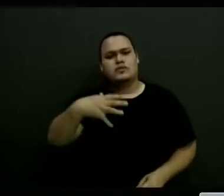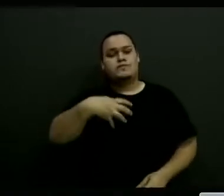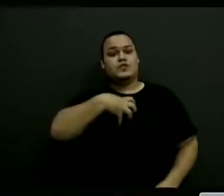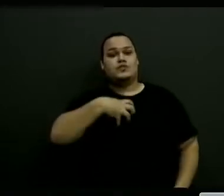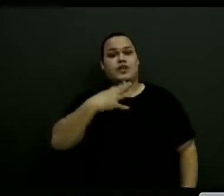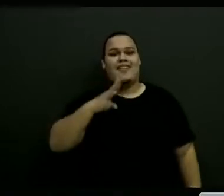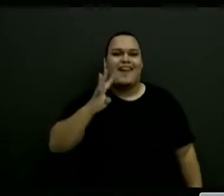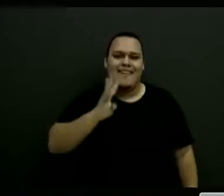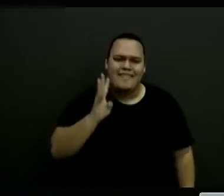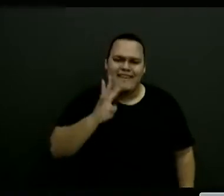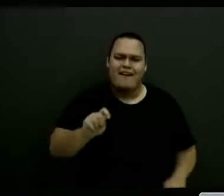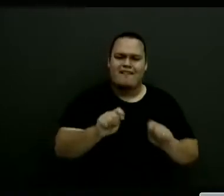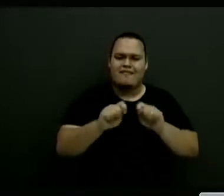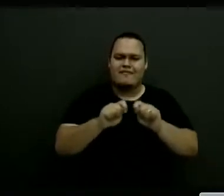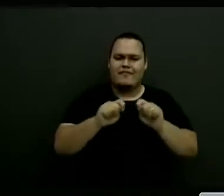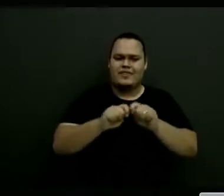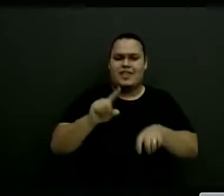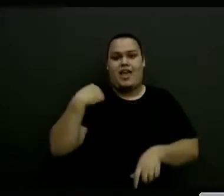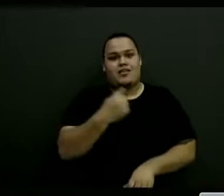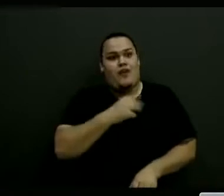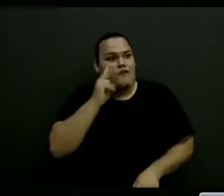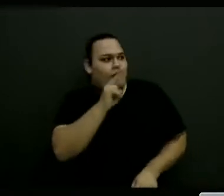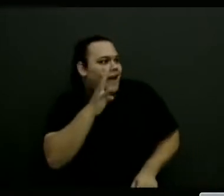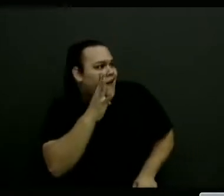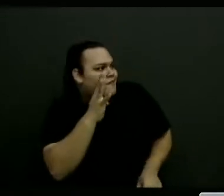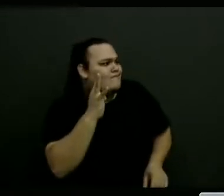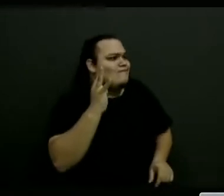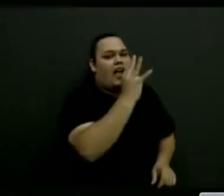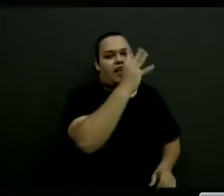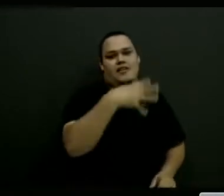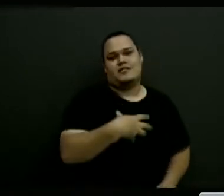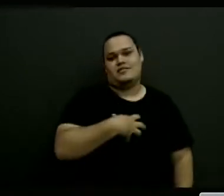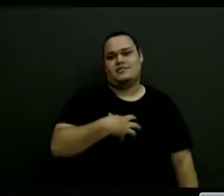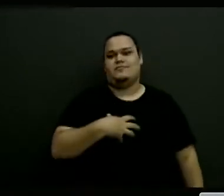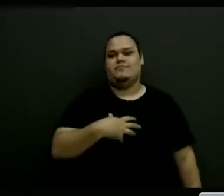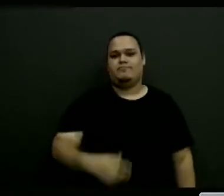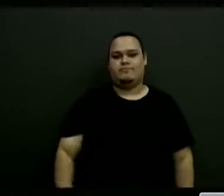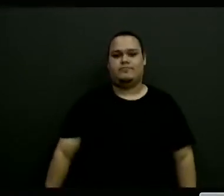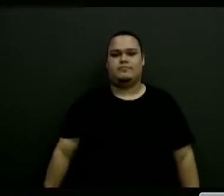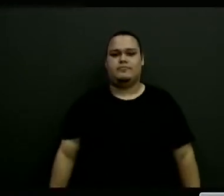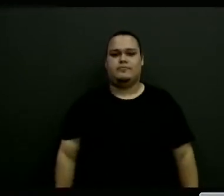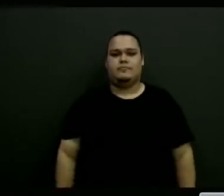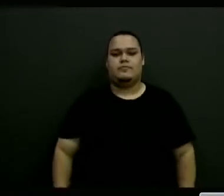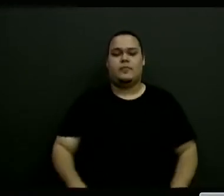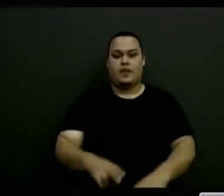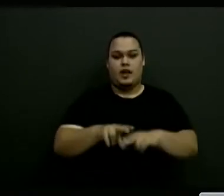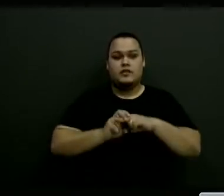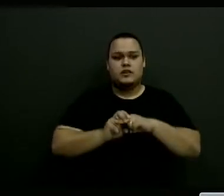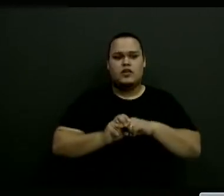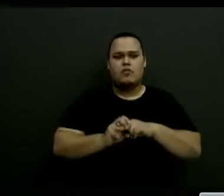quando Moisés o viu, se impressionou e os abençoou. Declaro essa